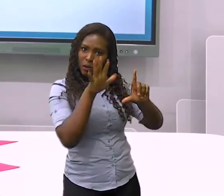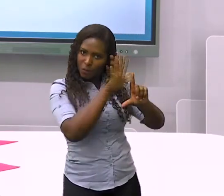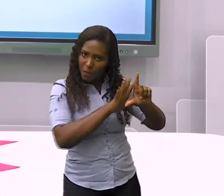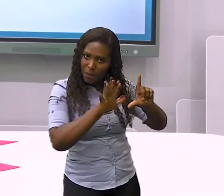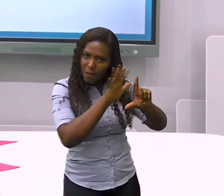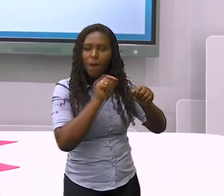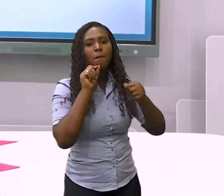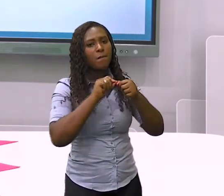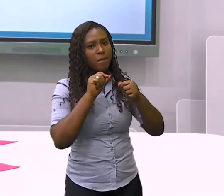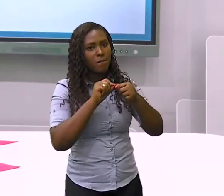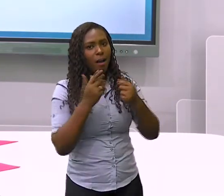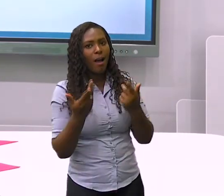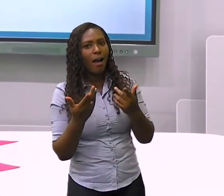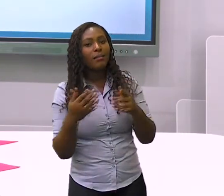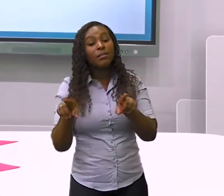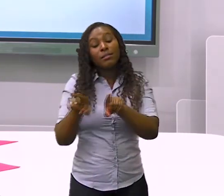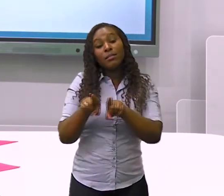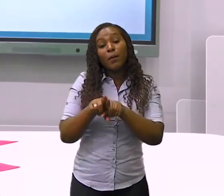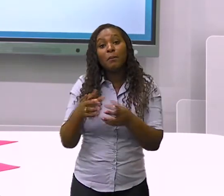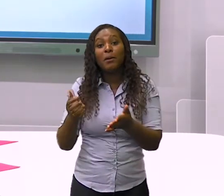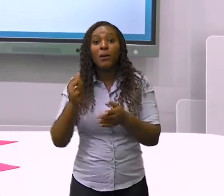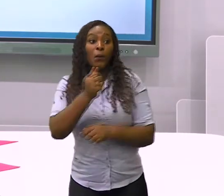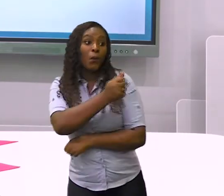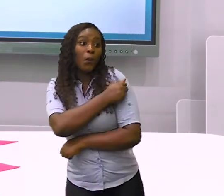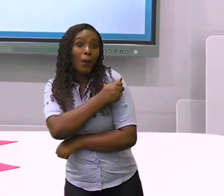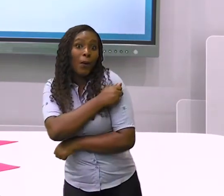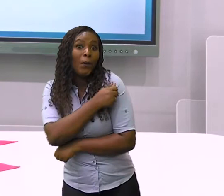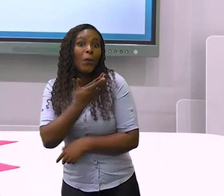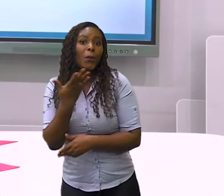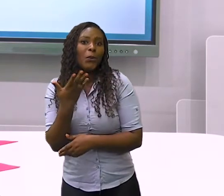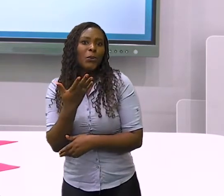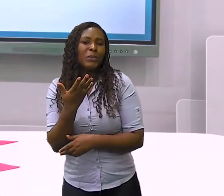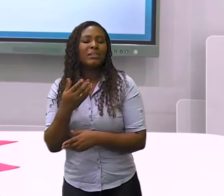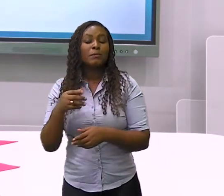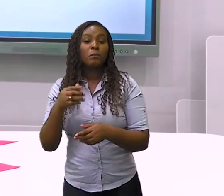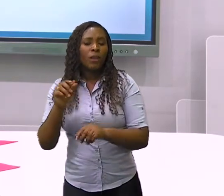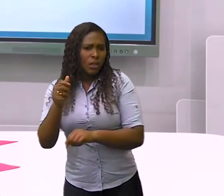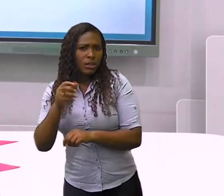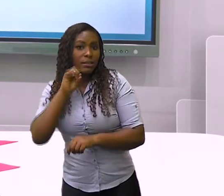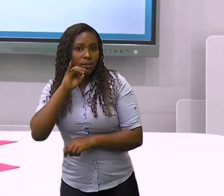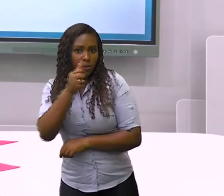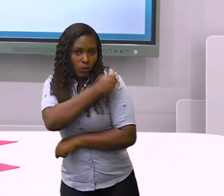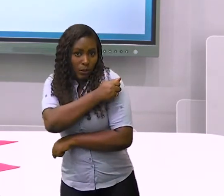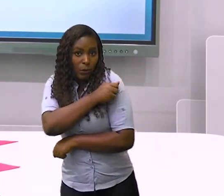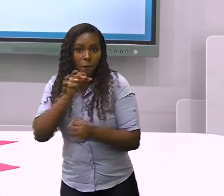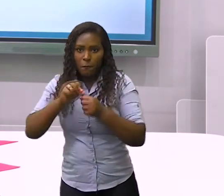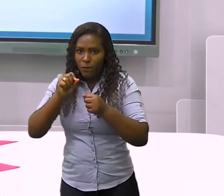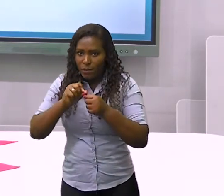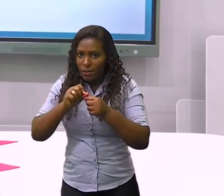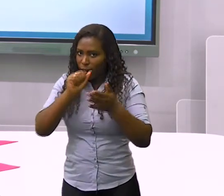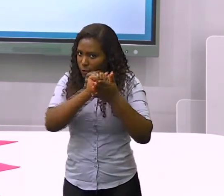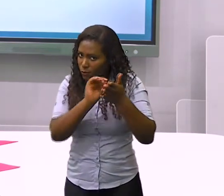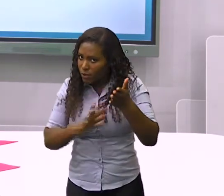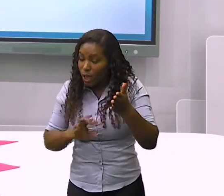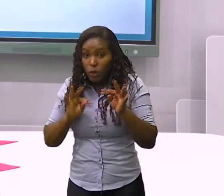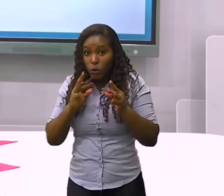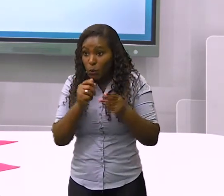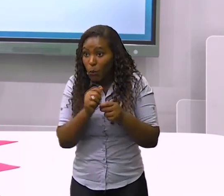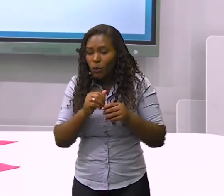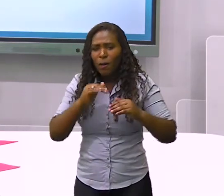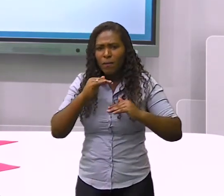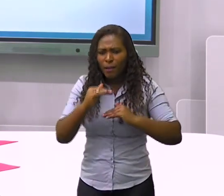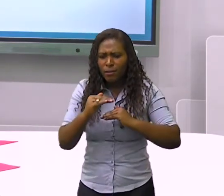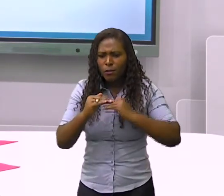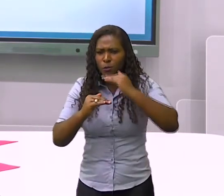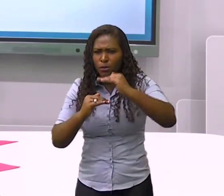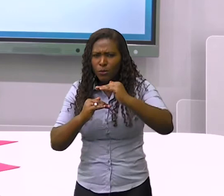professor recomenda as atividades e os alunos vão realizando essas atividades, ele vai mudando de nível. Alcançando o